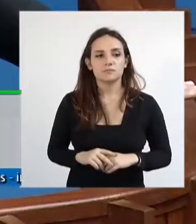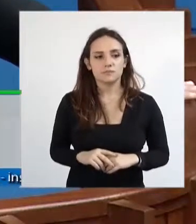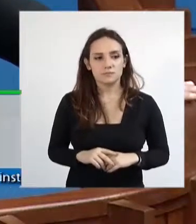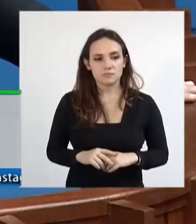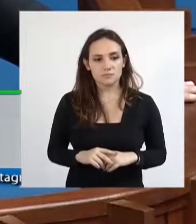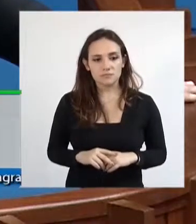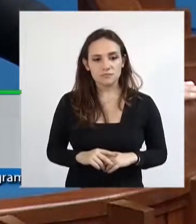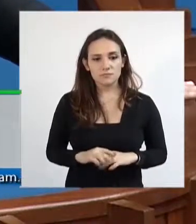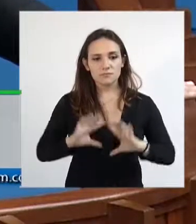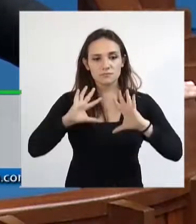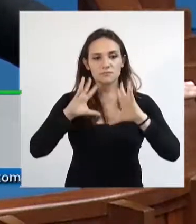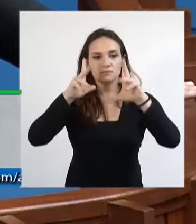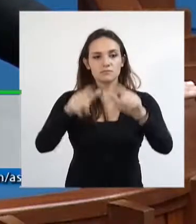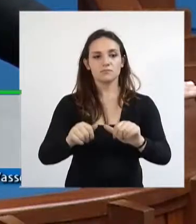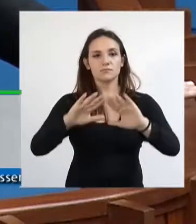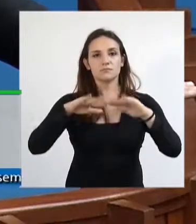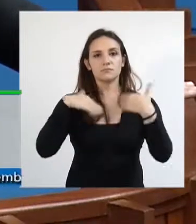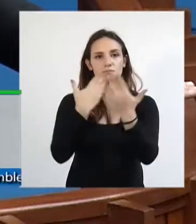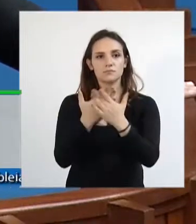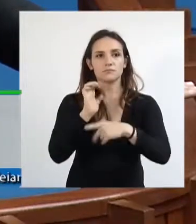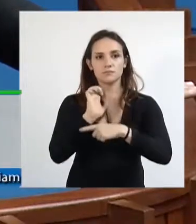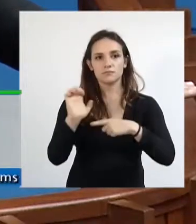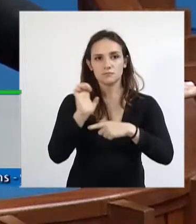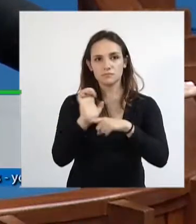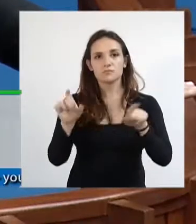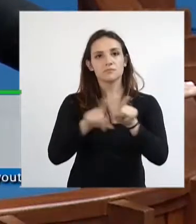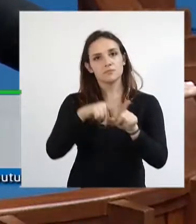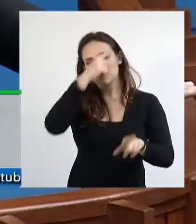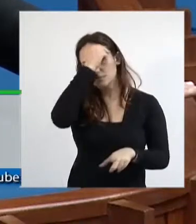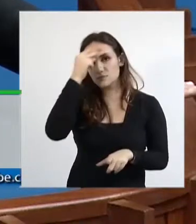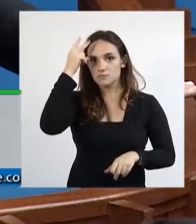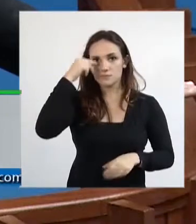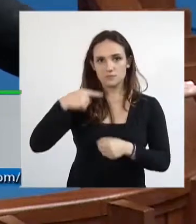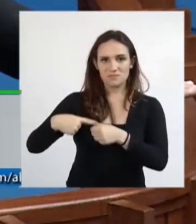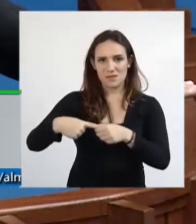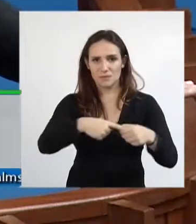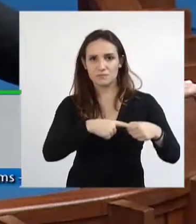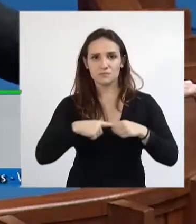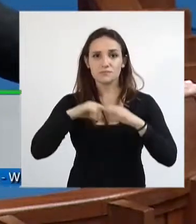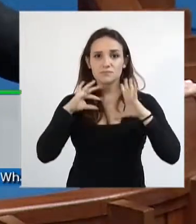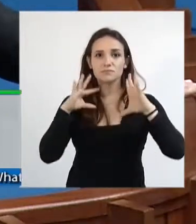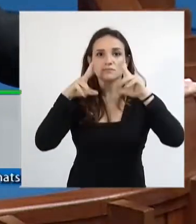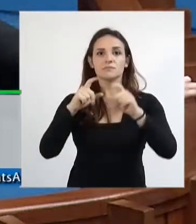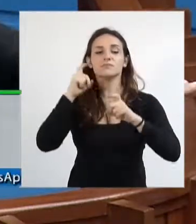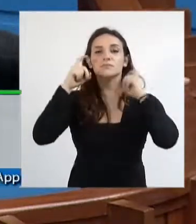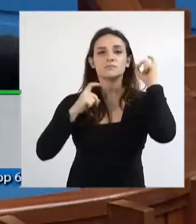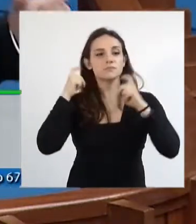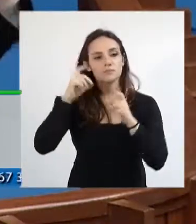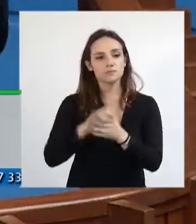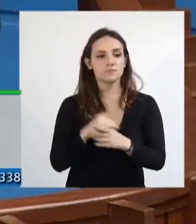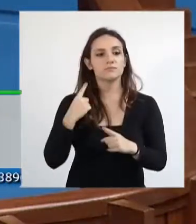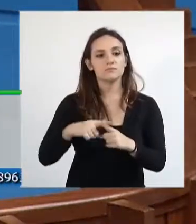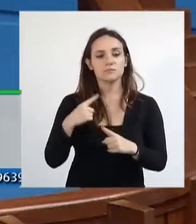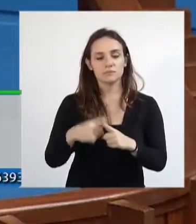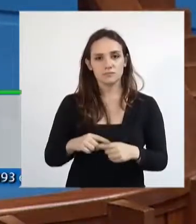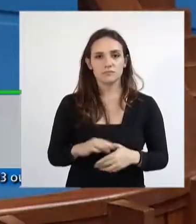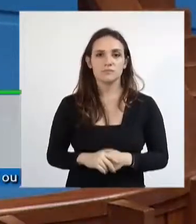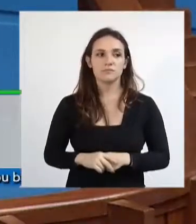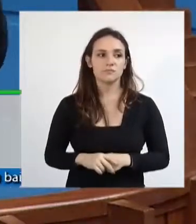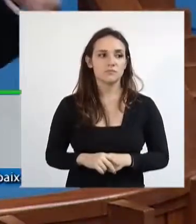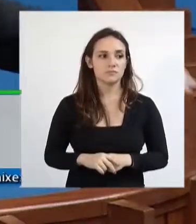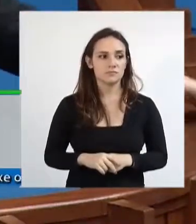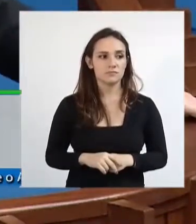das escolas estaduais e municipais do país todo, em função